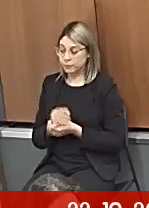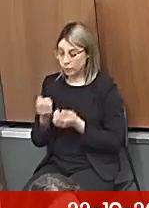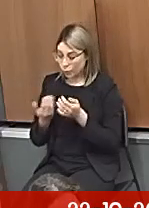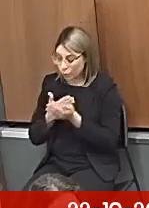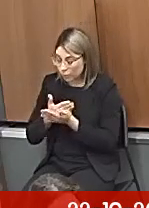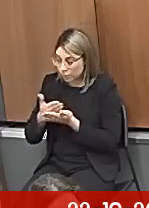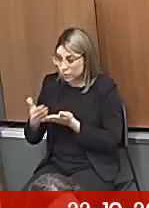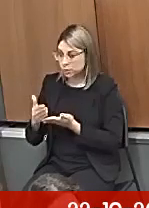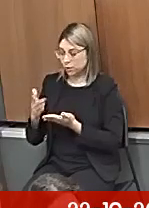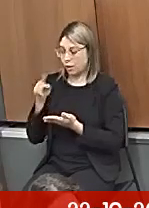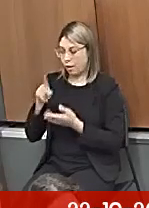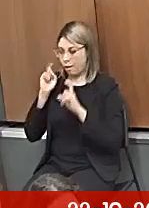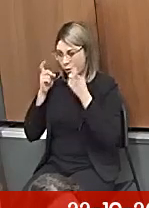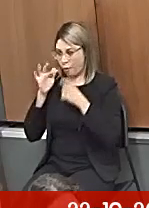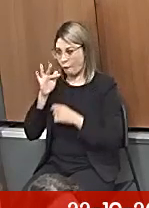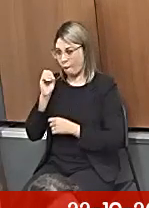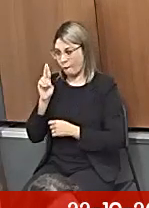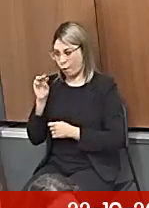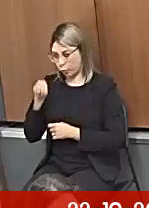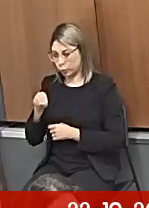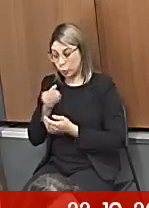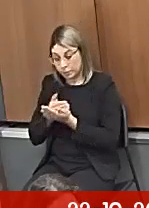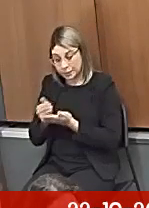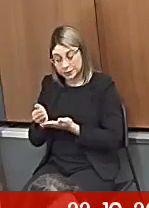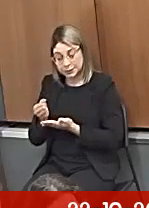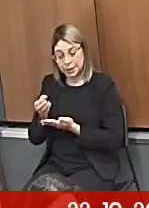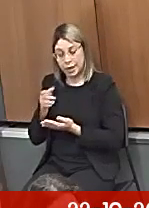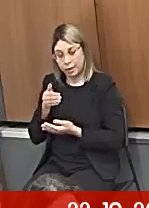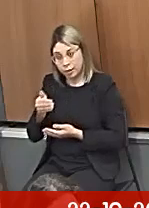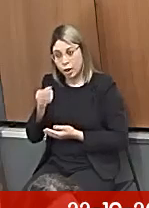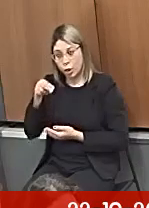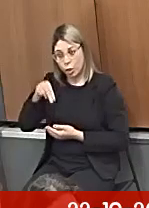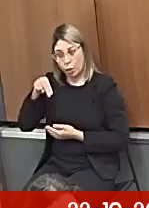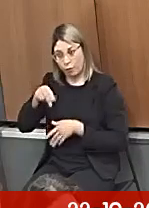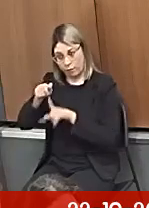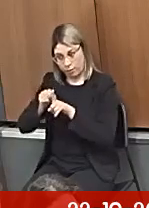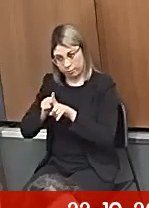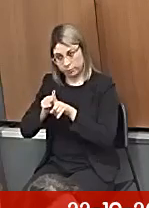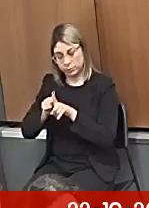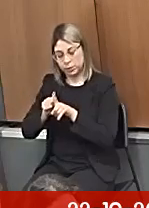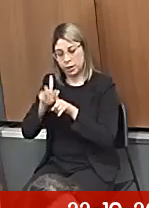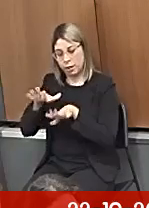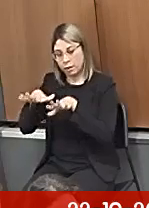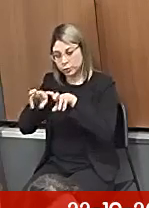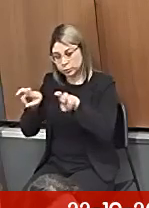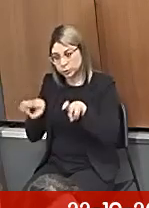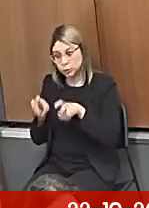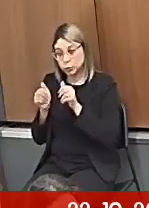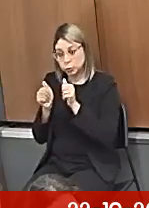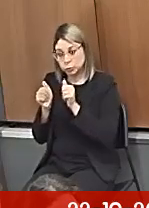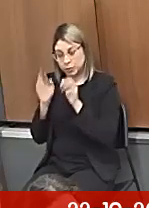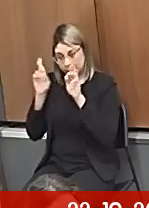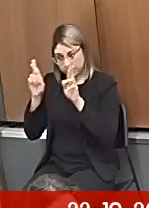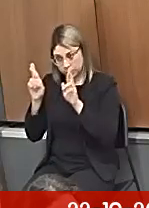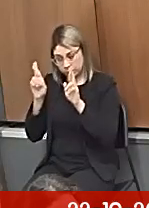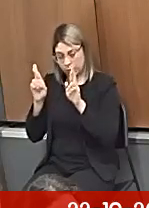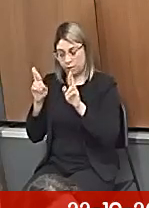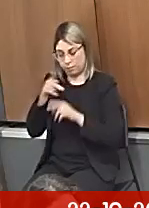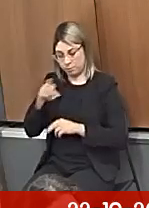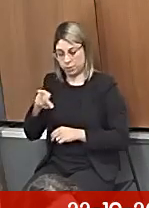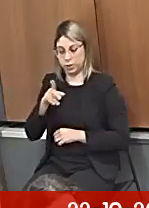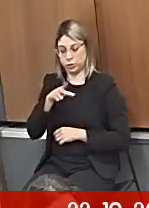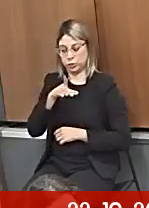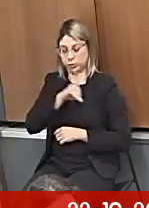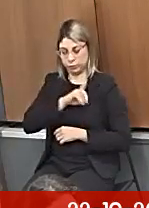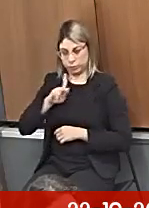fórum ainda em novembro, numa grande audiência pública, presidida pela Defensoria Pública e pelo Ministério